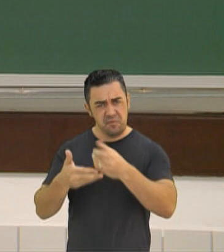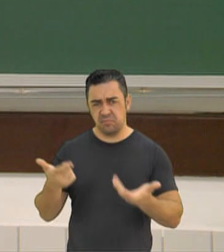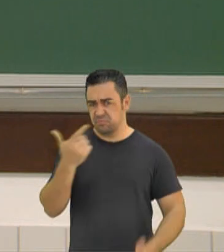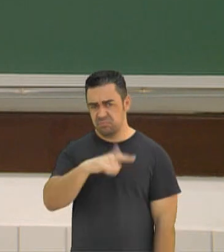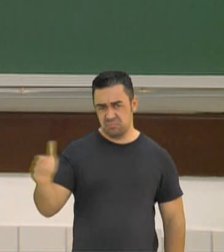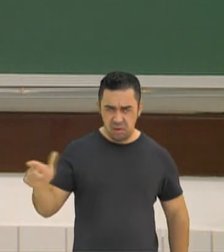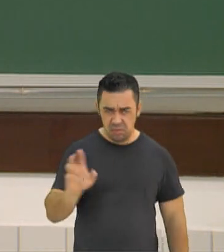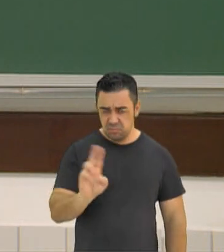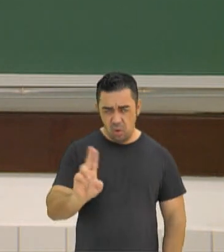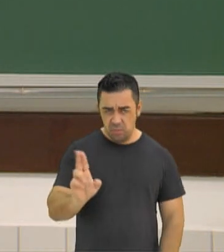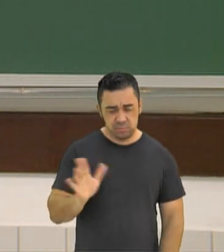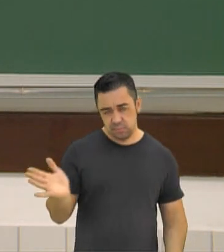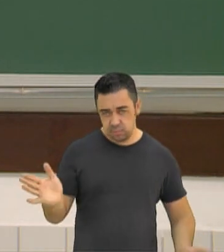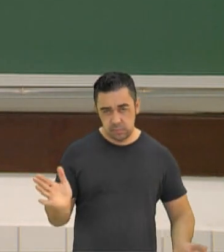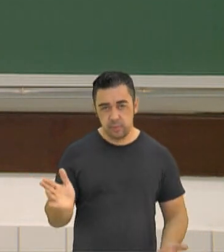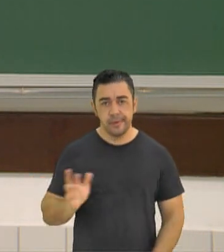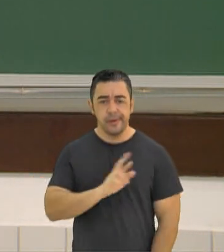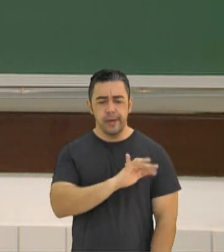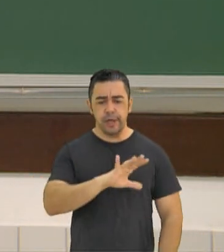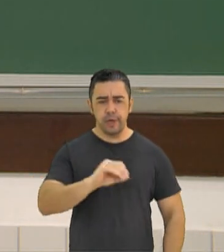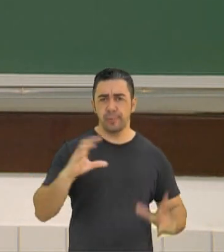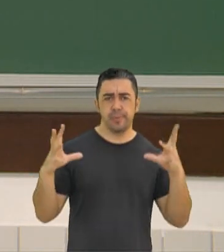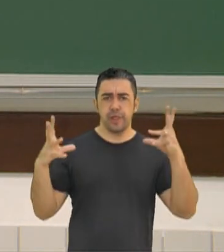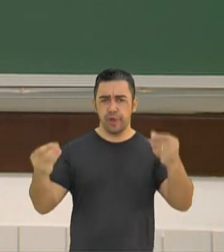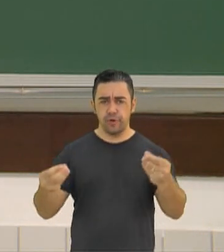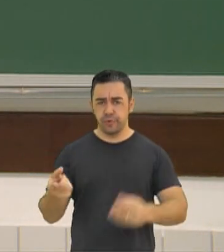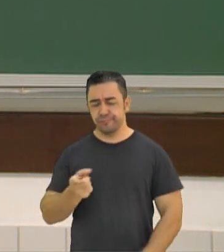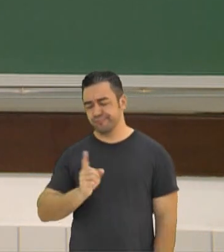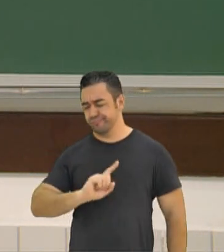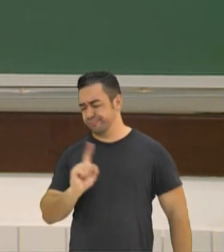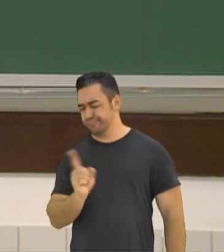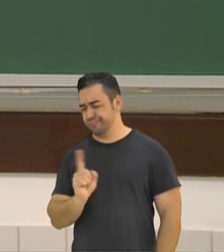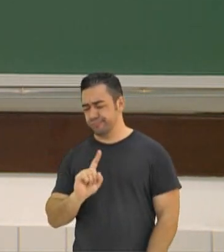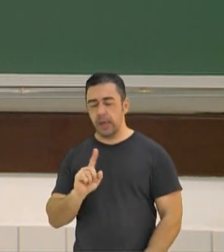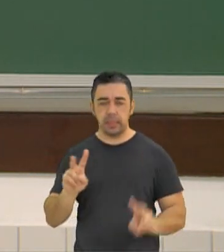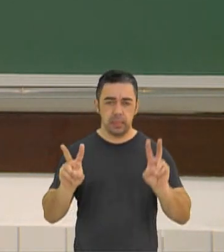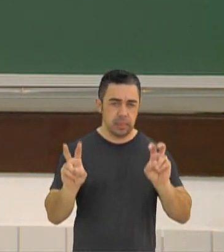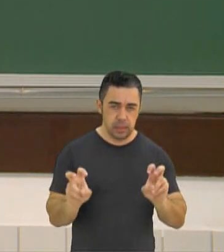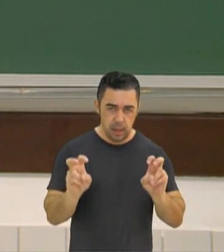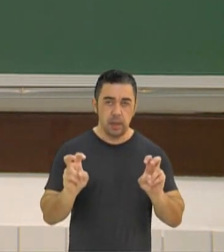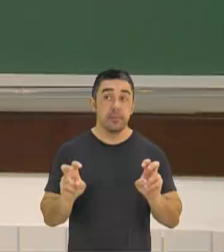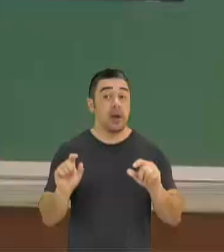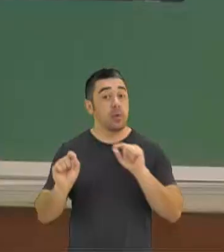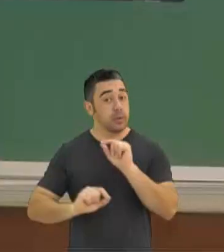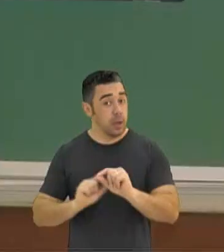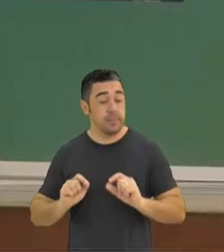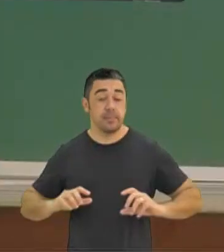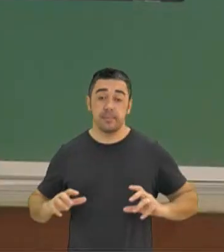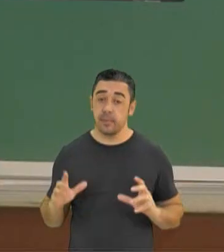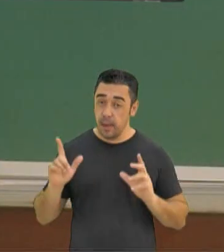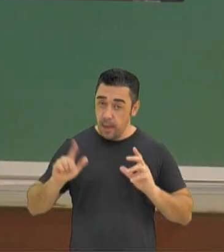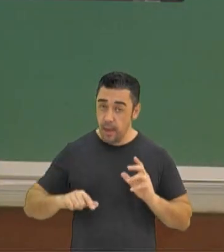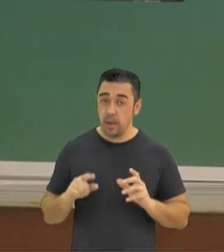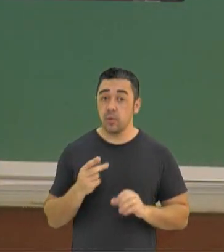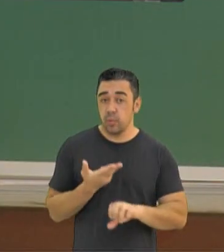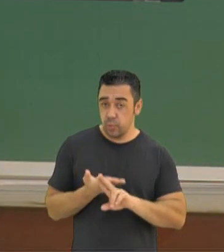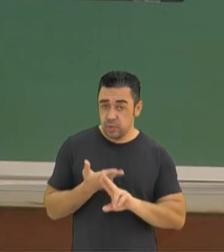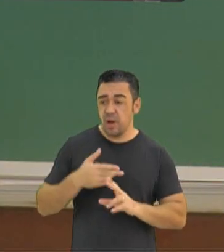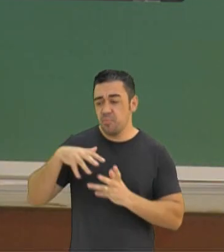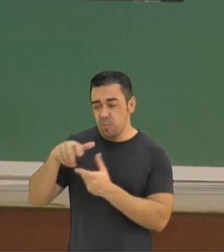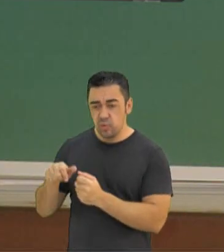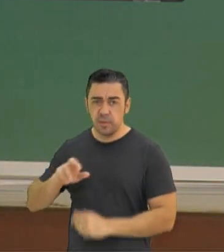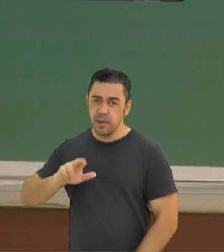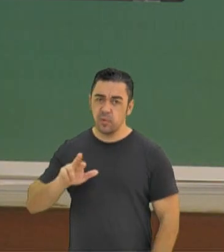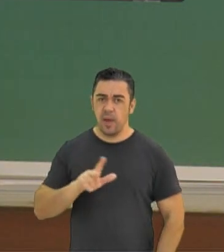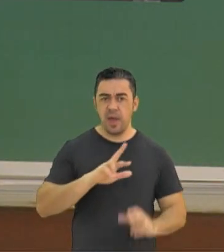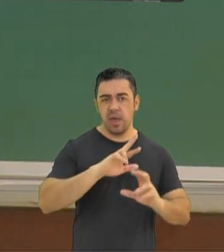com tal nome, muito menos Rio para Todos. A temática tinha essa consonância de efetiva utilização de mundo, mas não era